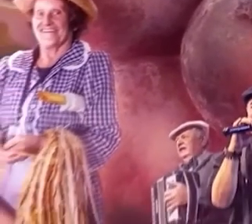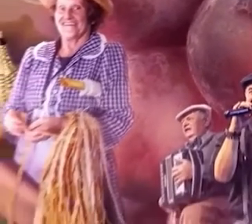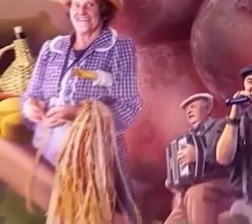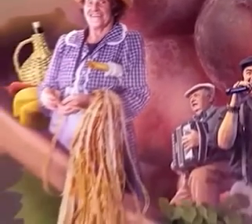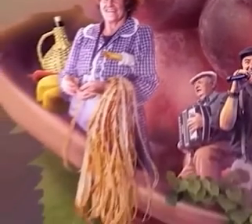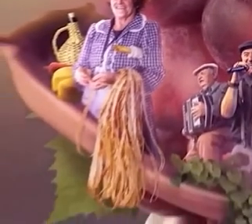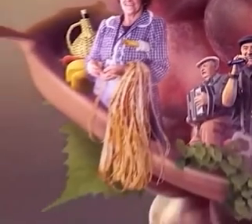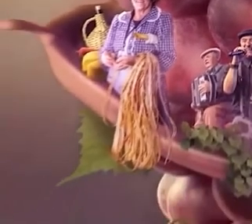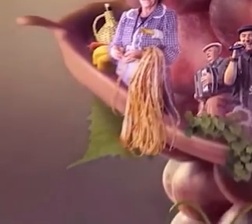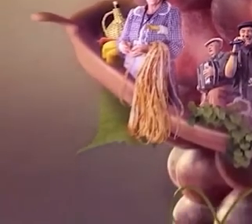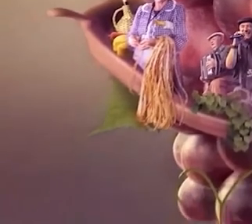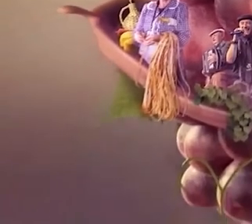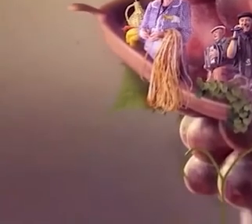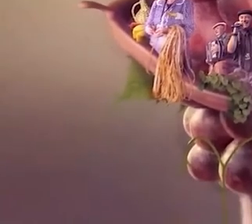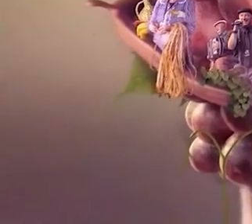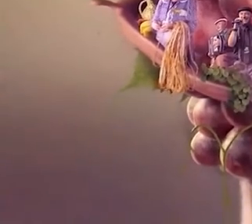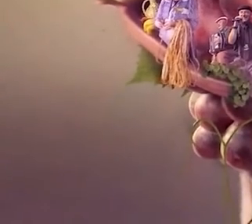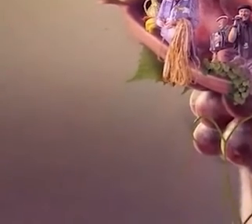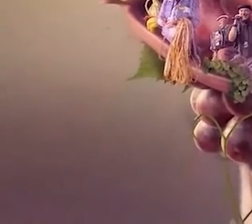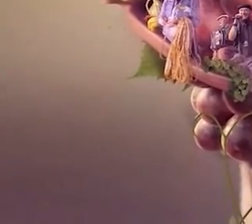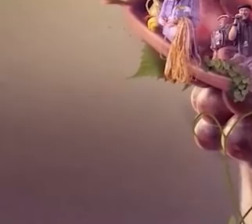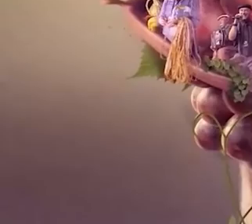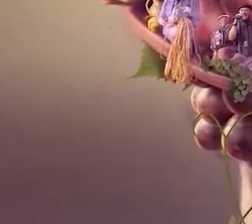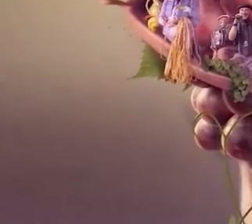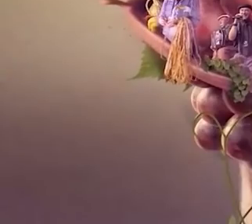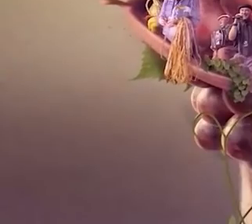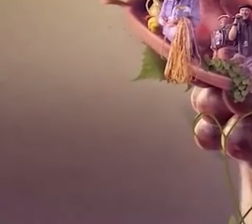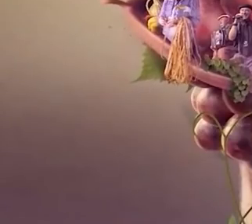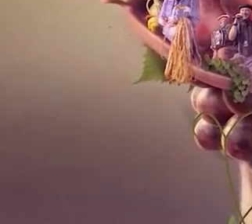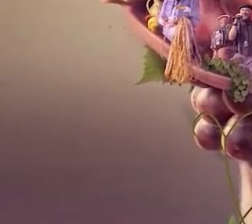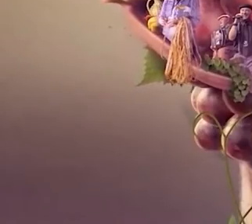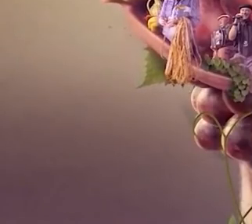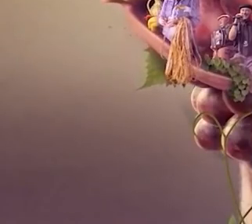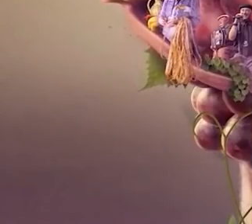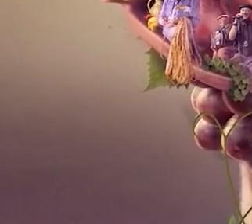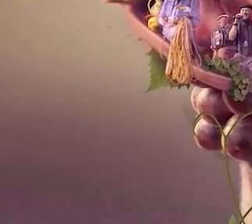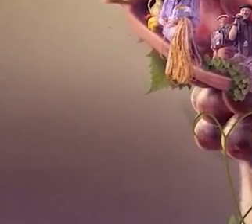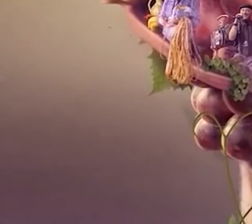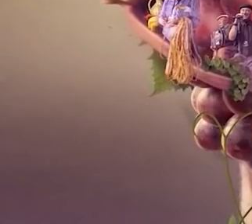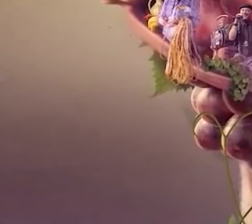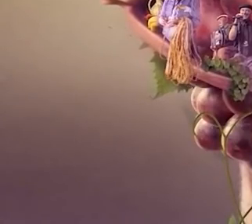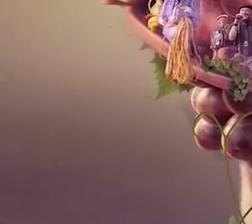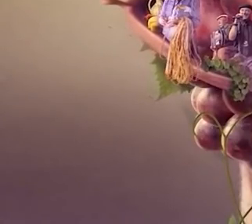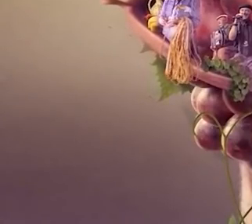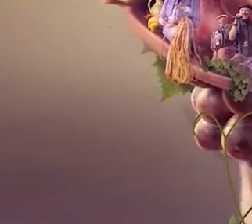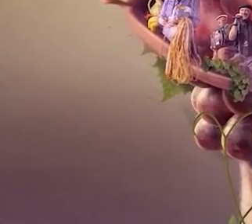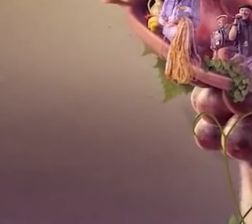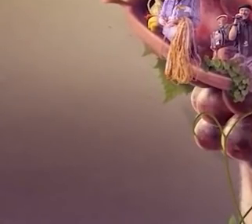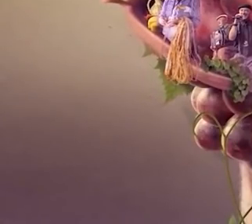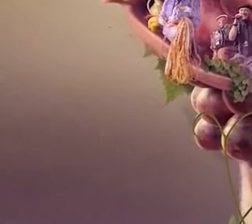No sul do país, a festa está no ar, vem pra ser feliz.